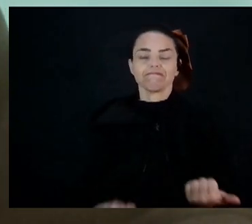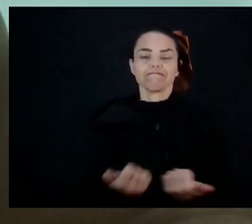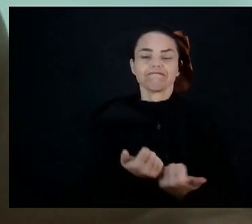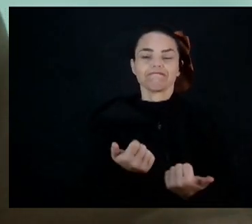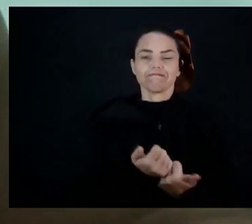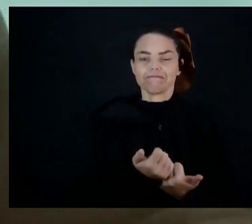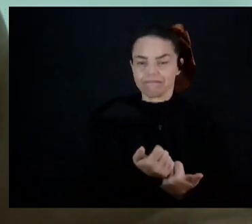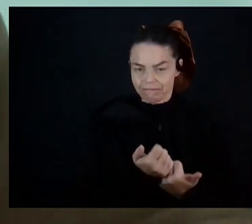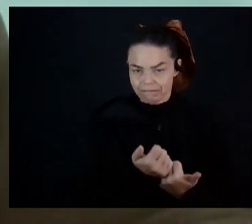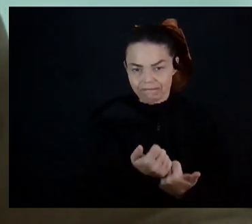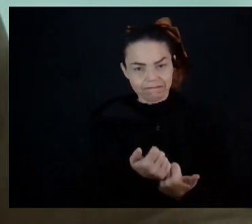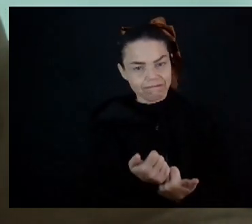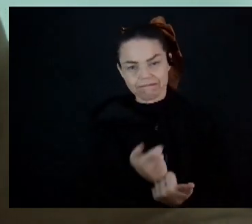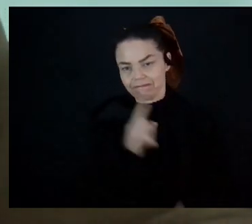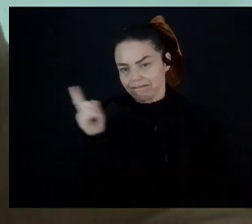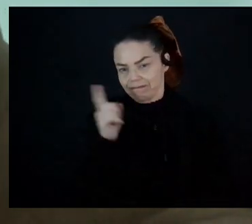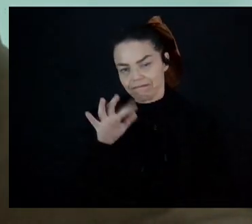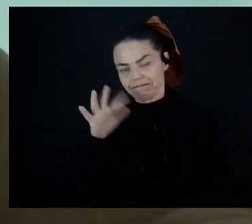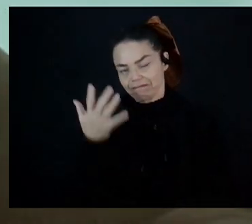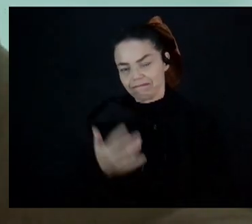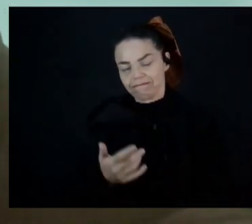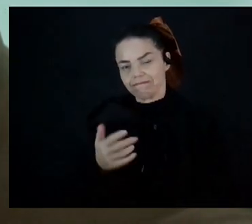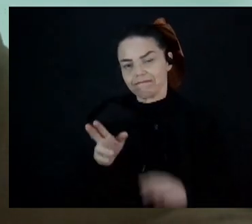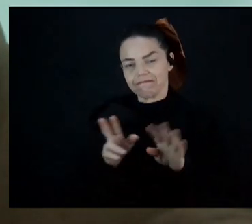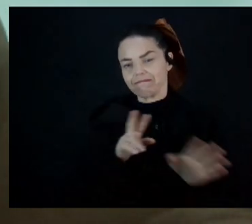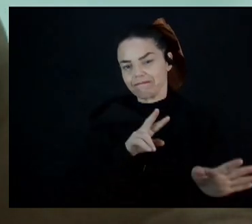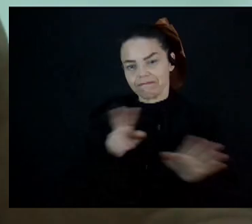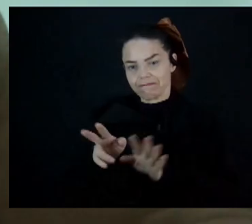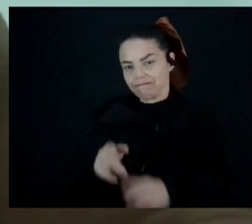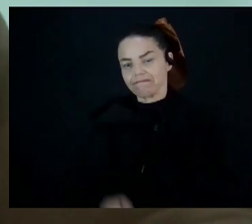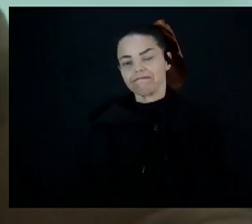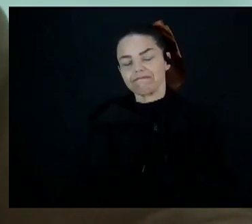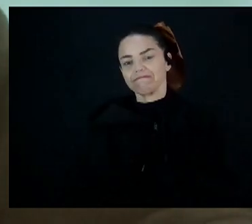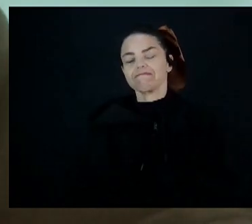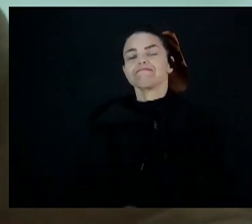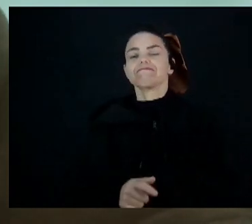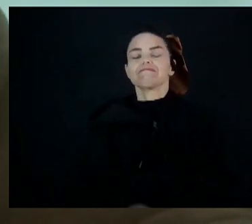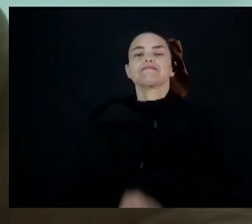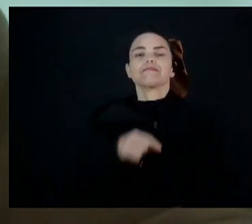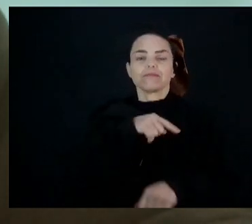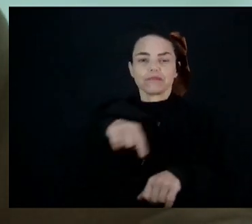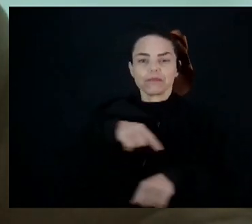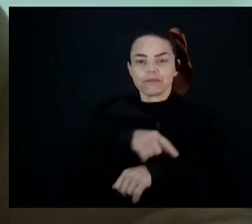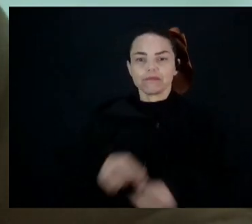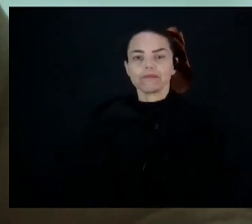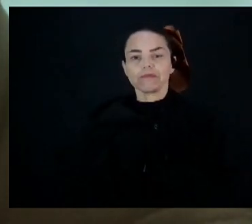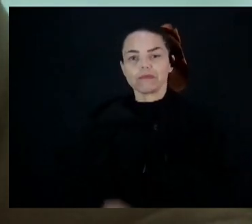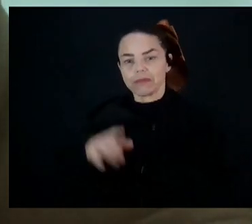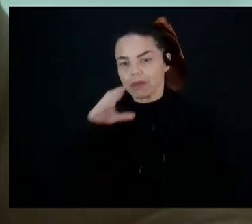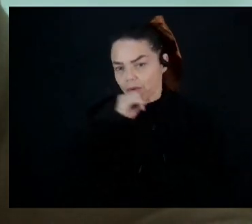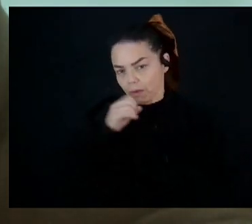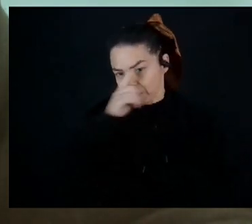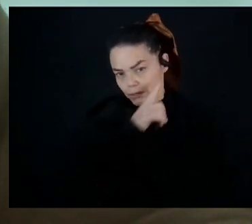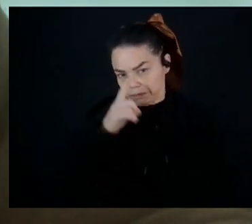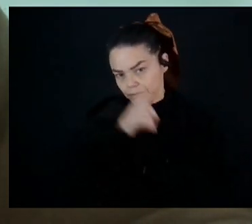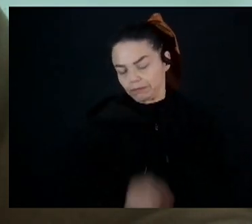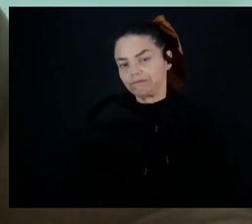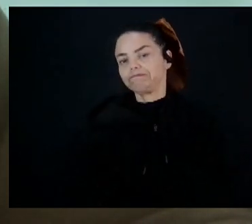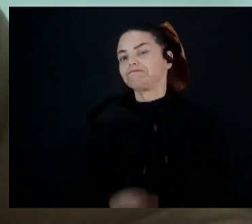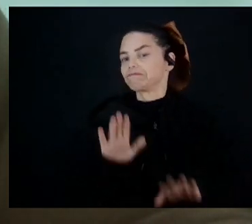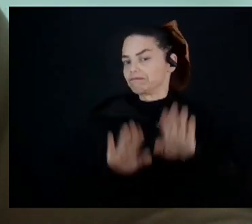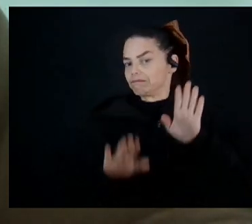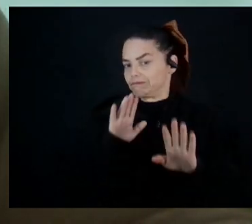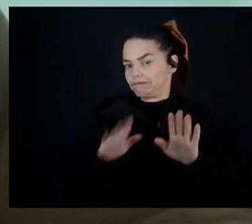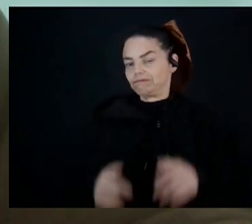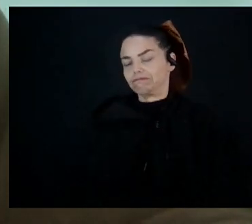que não aconteceu durante a semana, e ele vai aumentar o número de horas ao final de semana, vai depender muito do número de